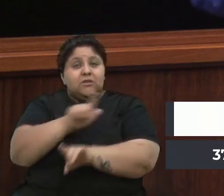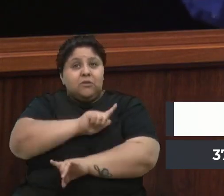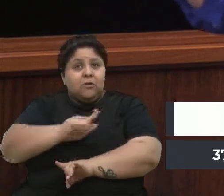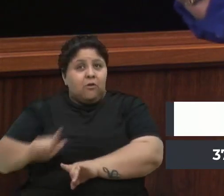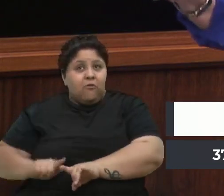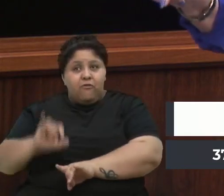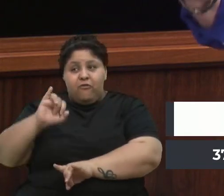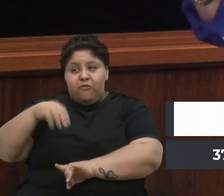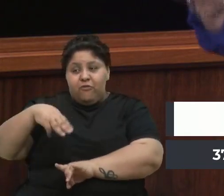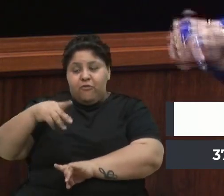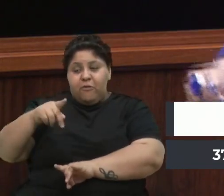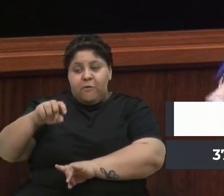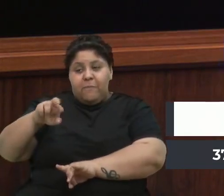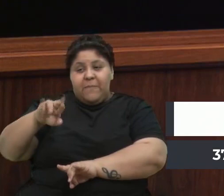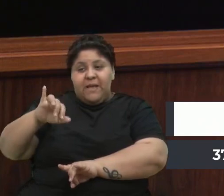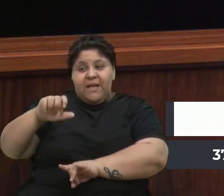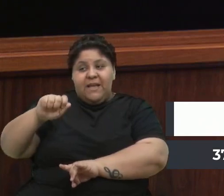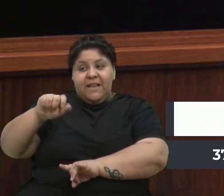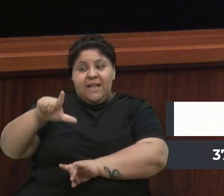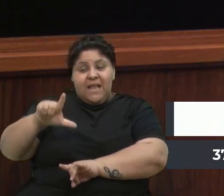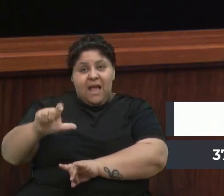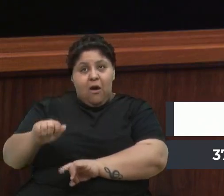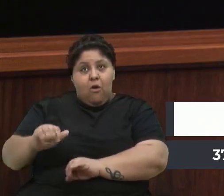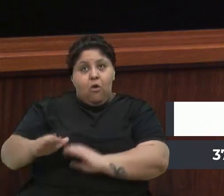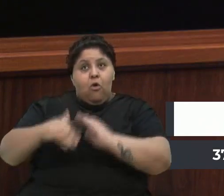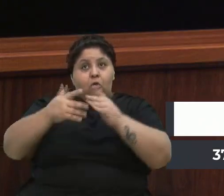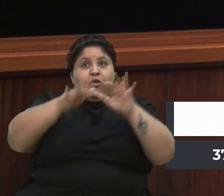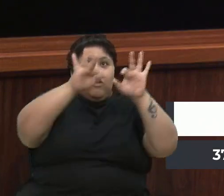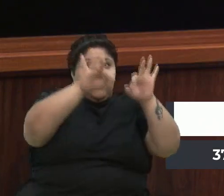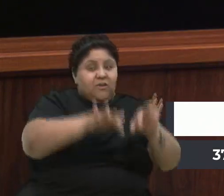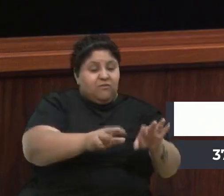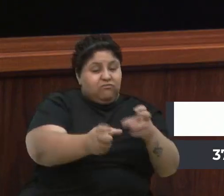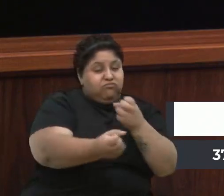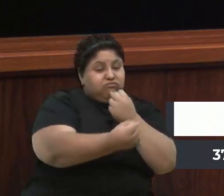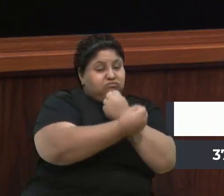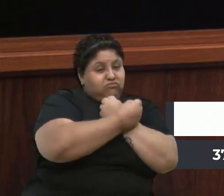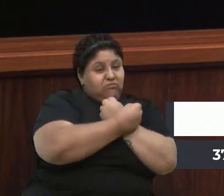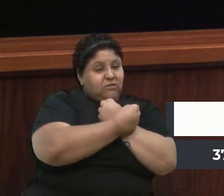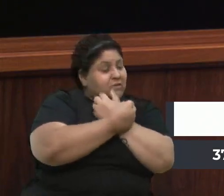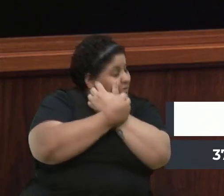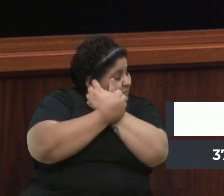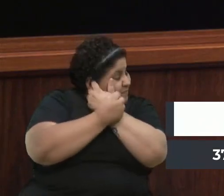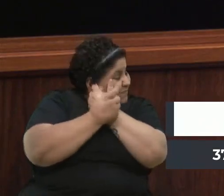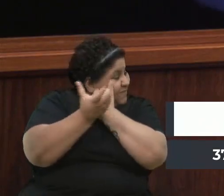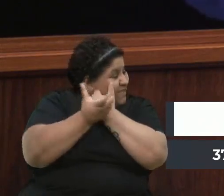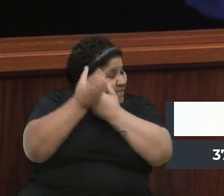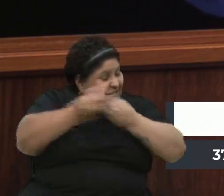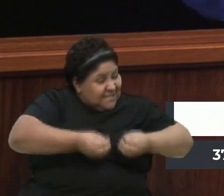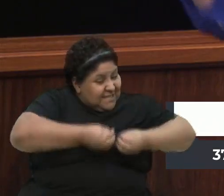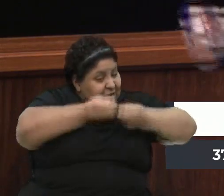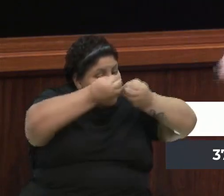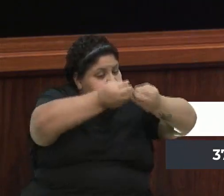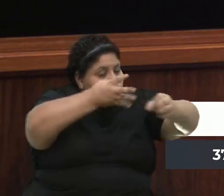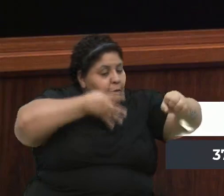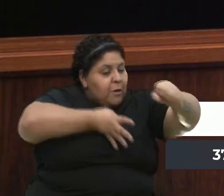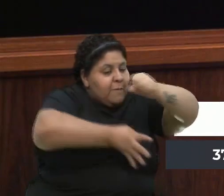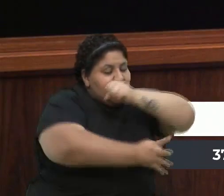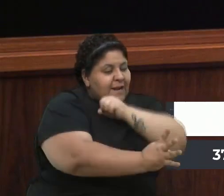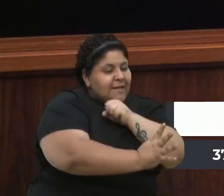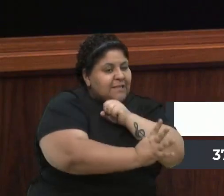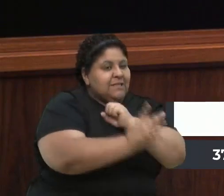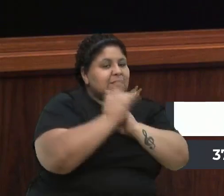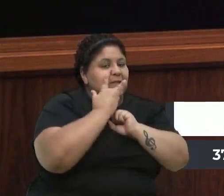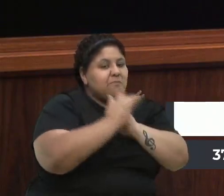a escravização no Brasil, o governo preferiu dar emprego a imigrantes brancos do que aos